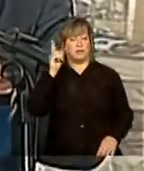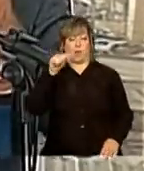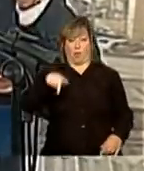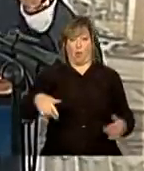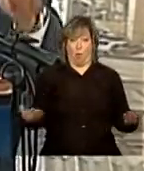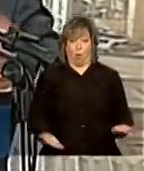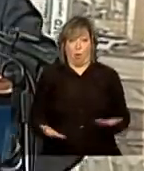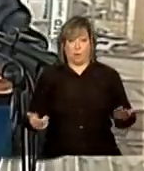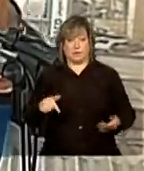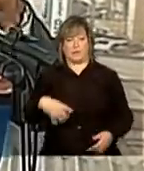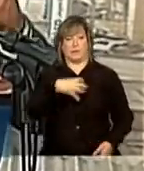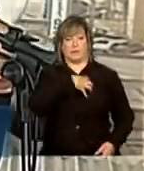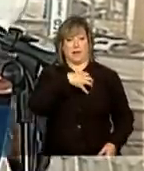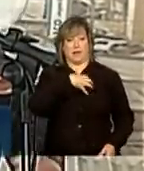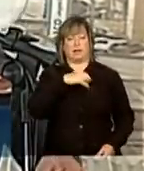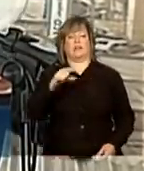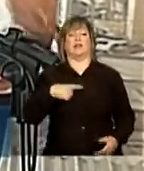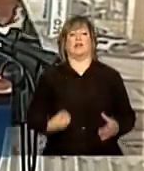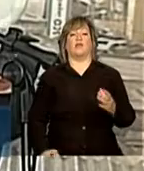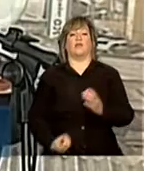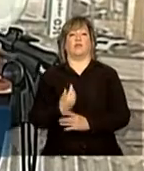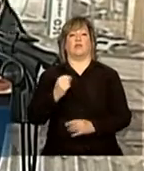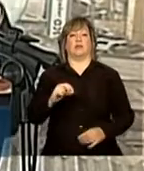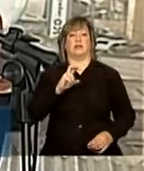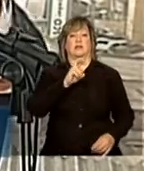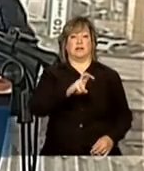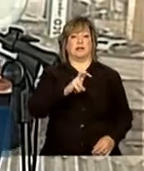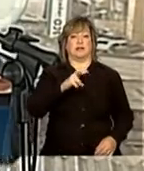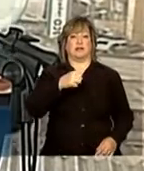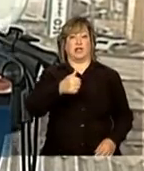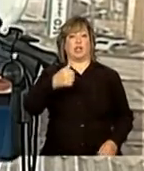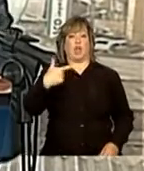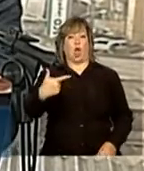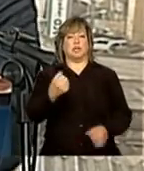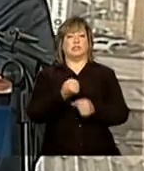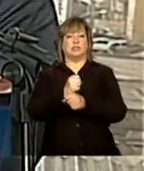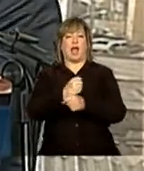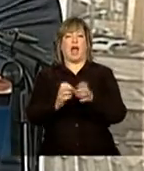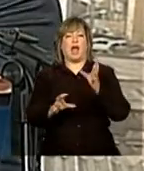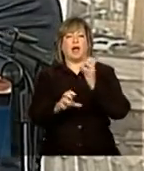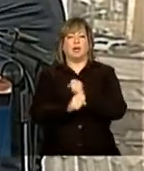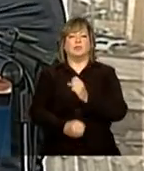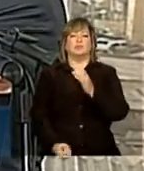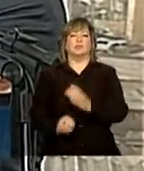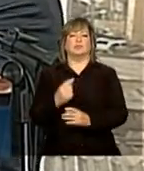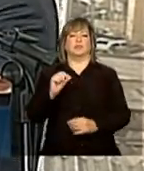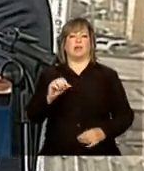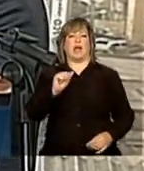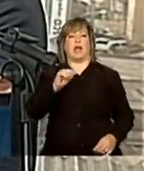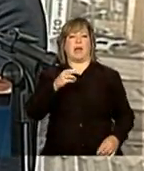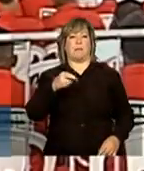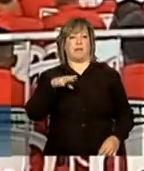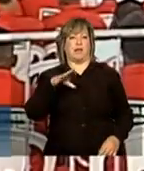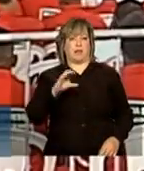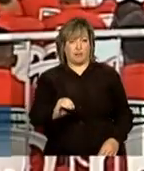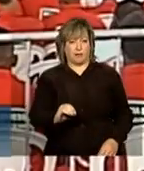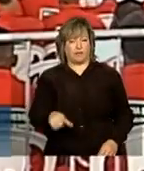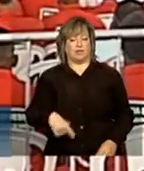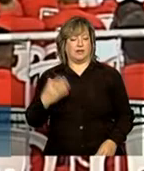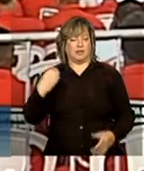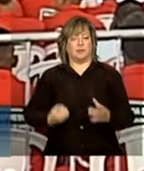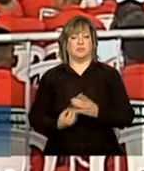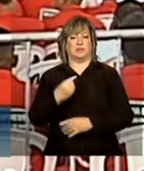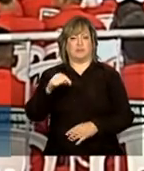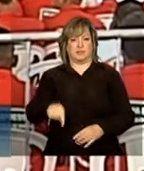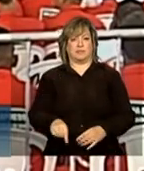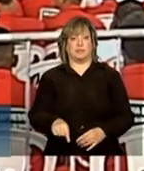Bahia de Todos os Santos está comemorando 512 anos de descoberta por Américo Vespúcio. E essa